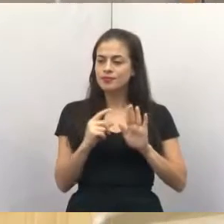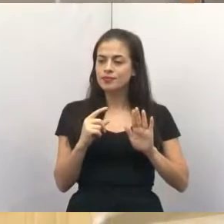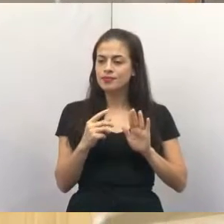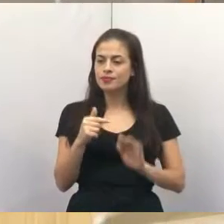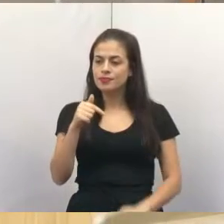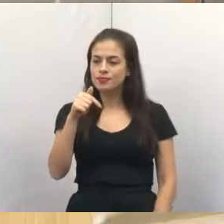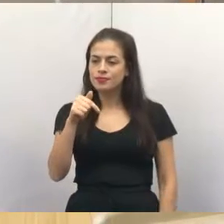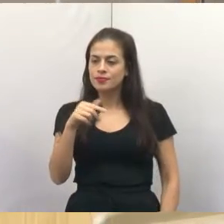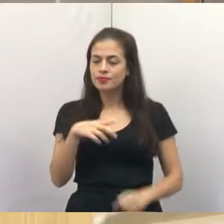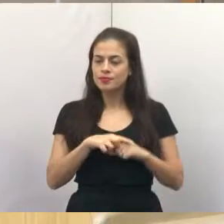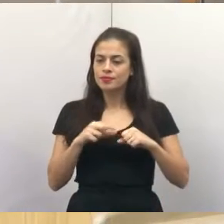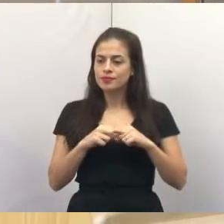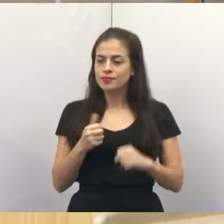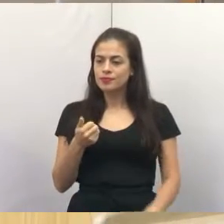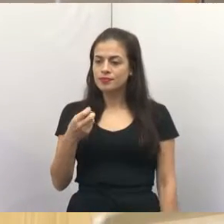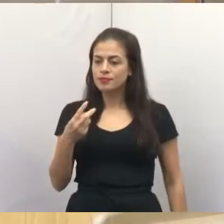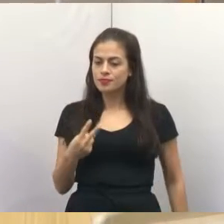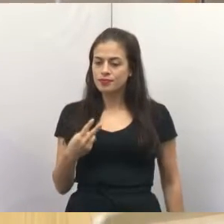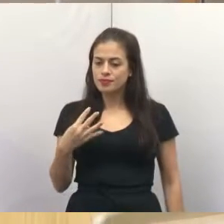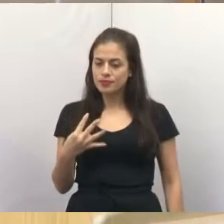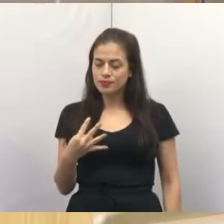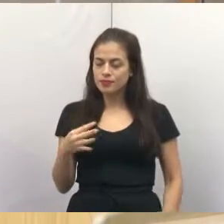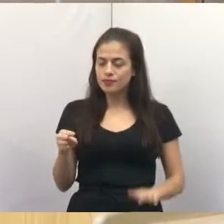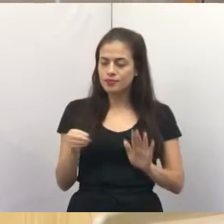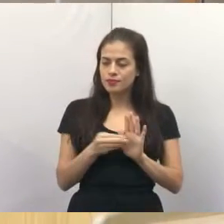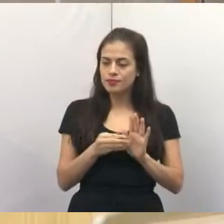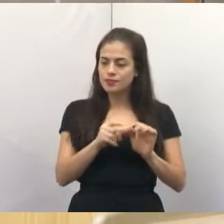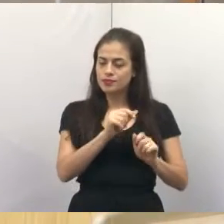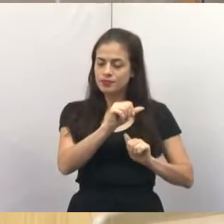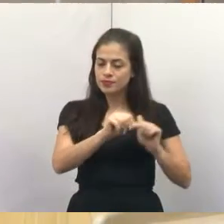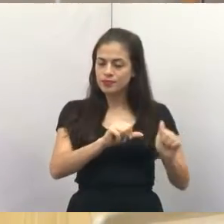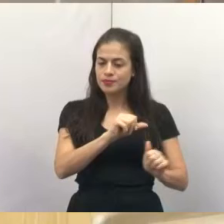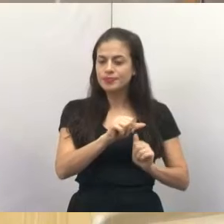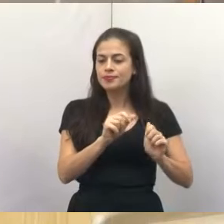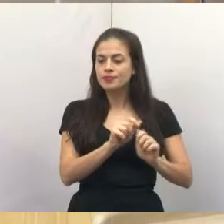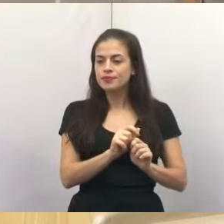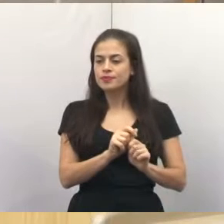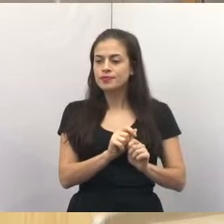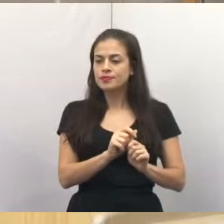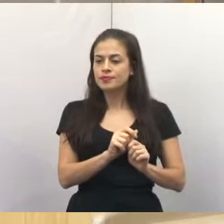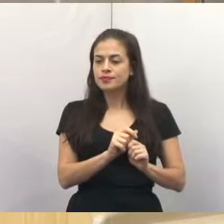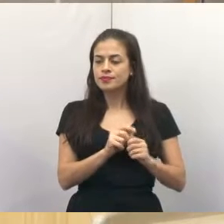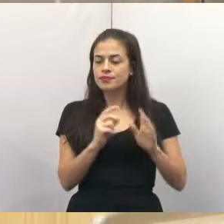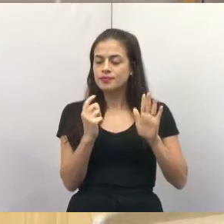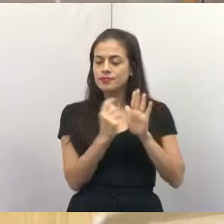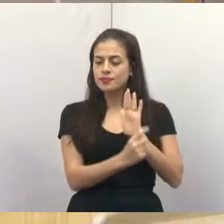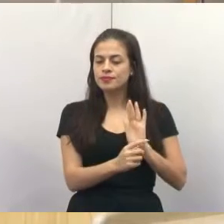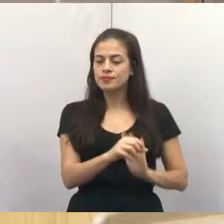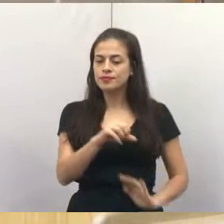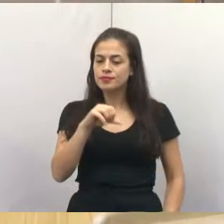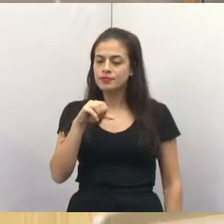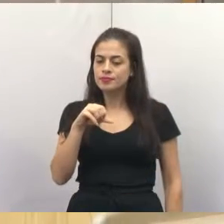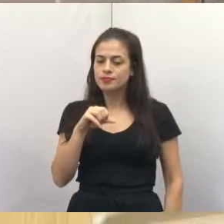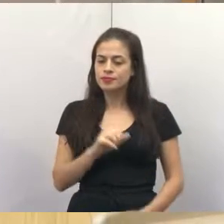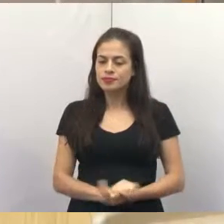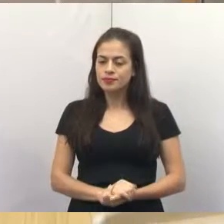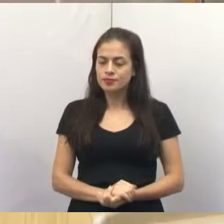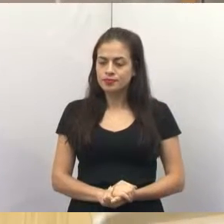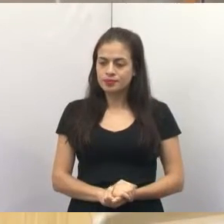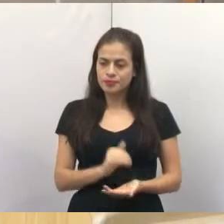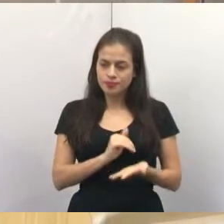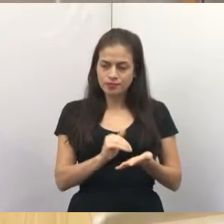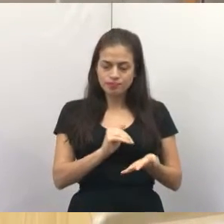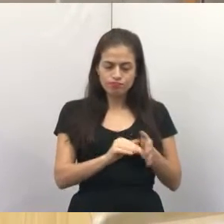projeto em resolução em epígrafe passa a ter a seguinte redação. Parágrafo 9º. Quando a Secretaria de Assuntos